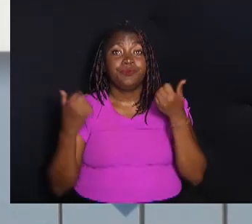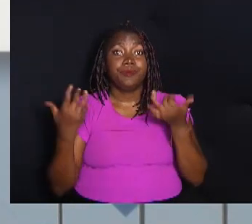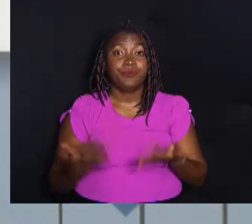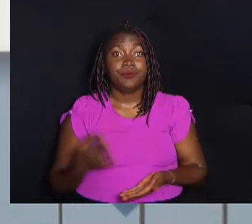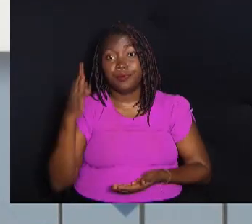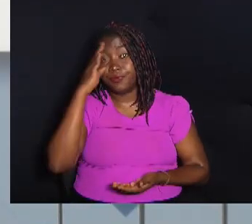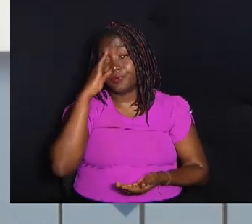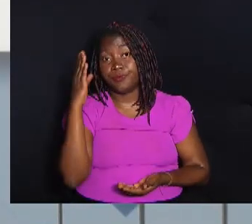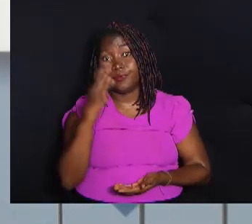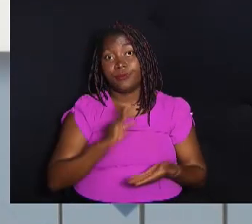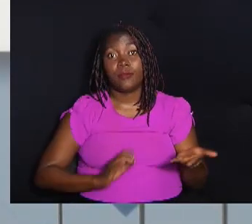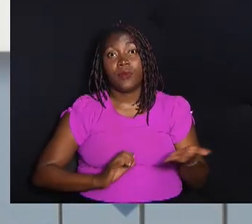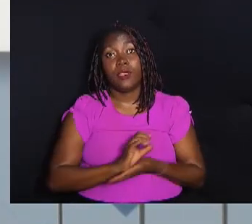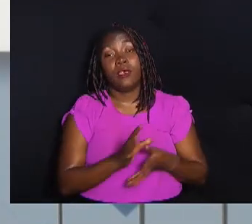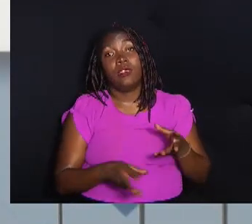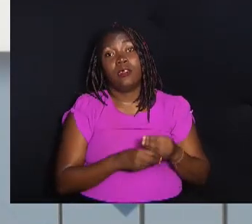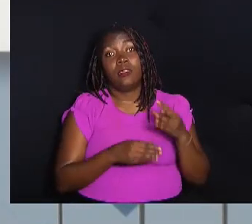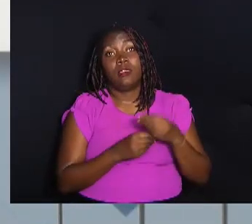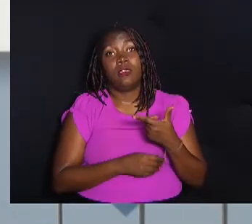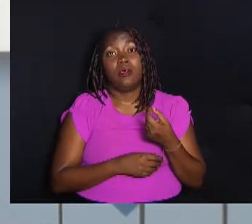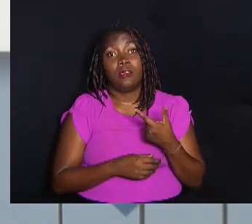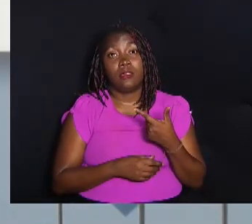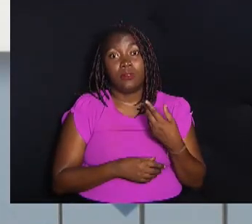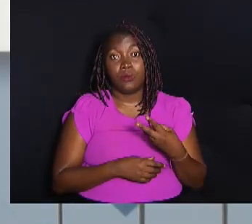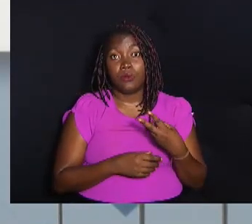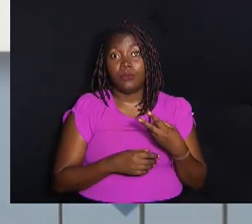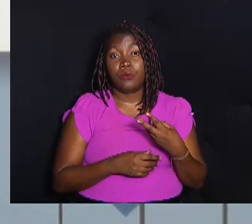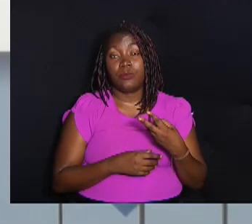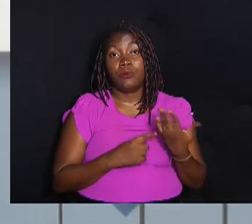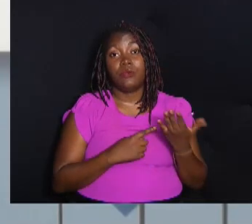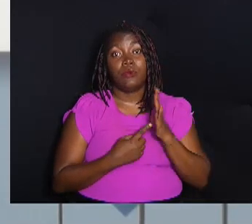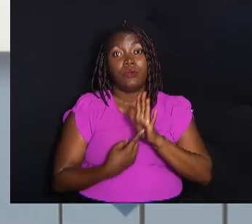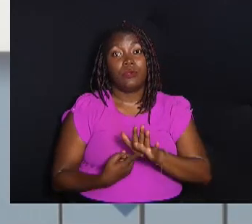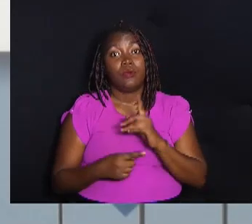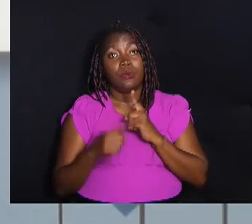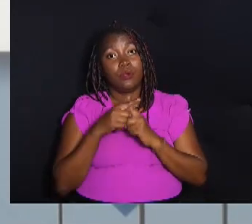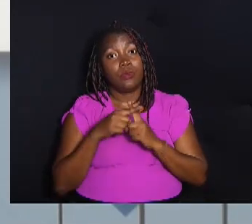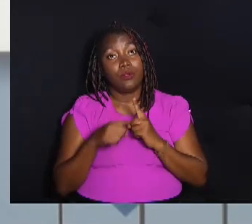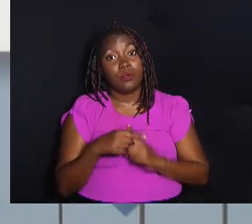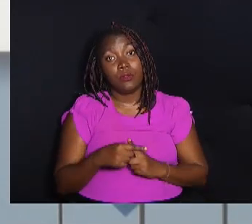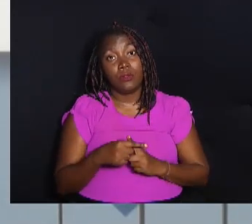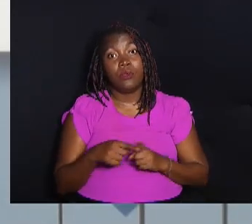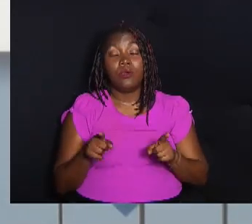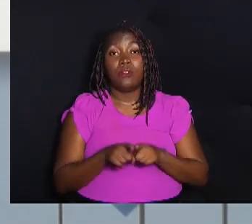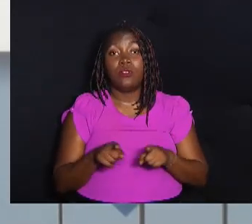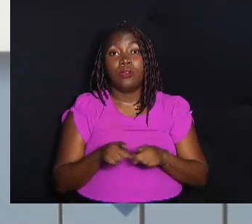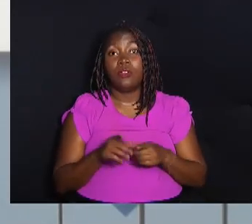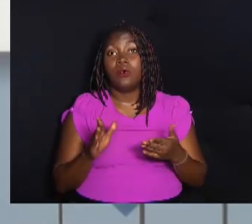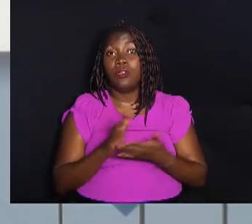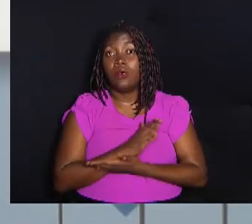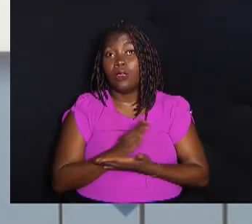que fez com as emendas de 2024 aponta os pontos positivos e também algumas